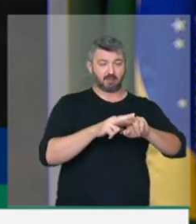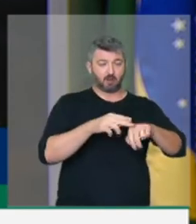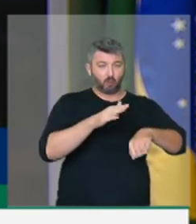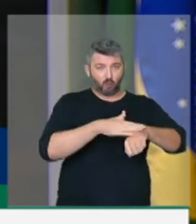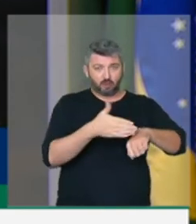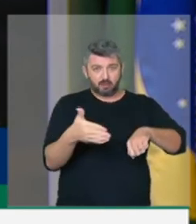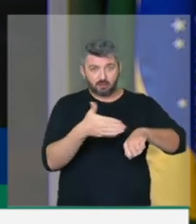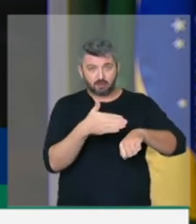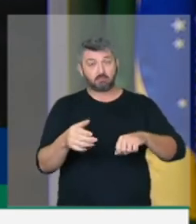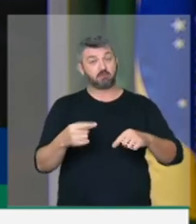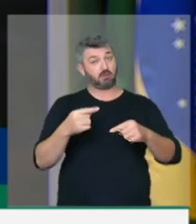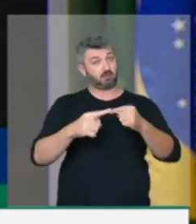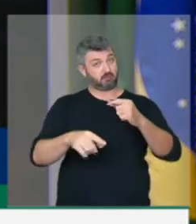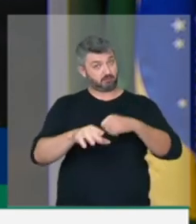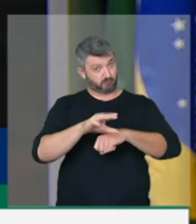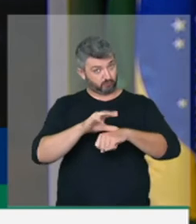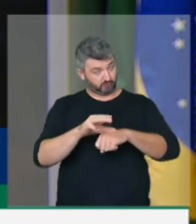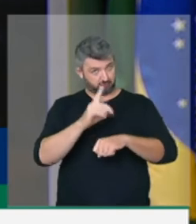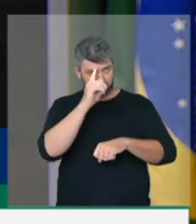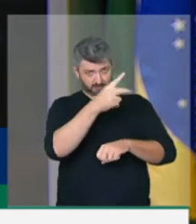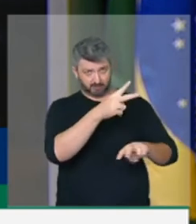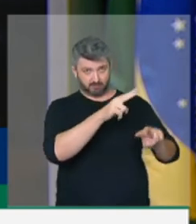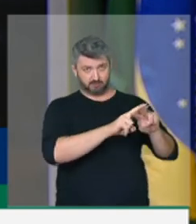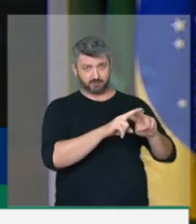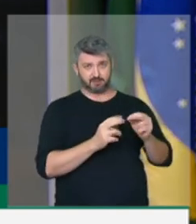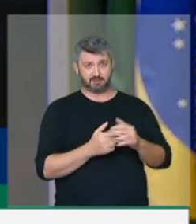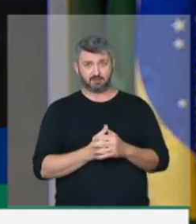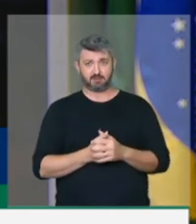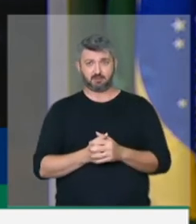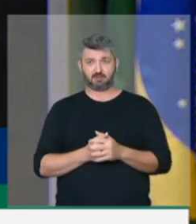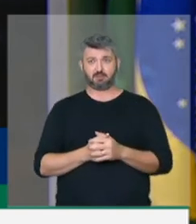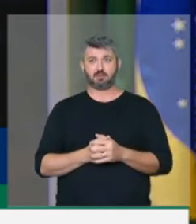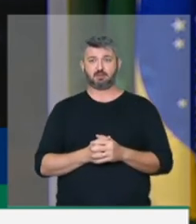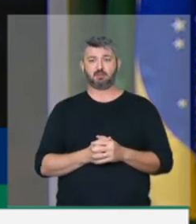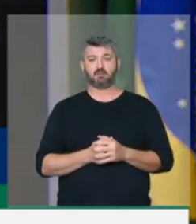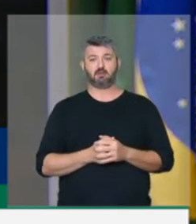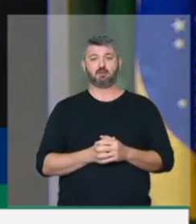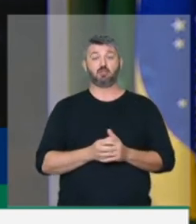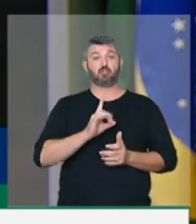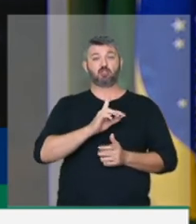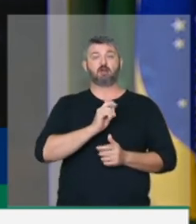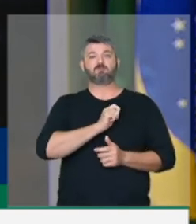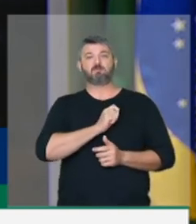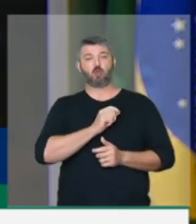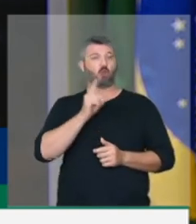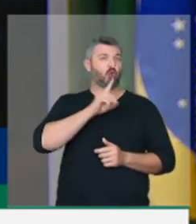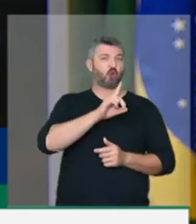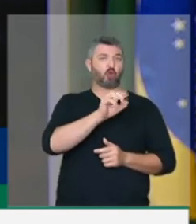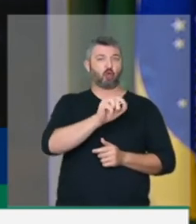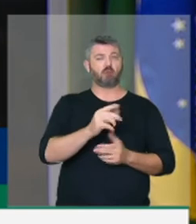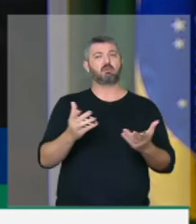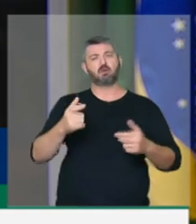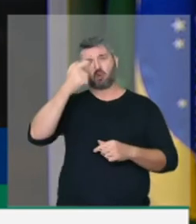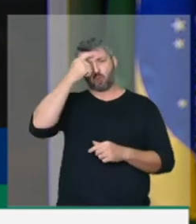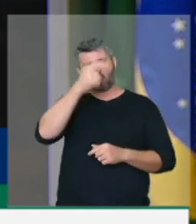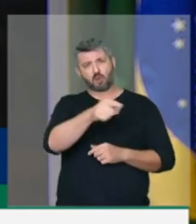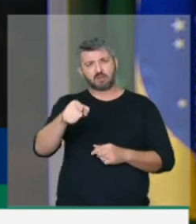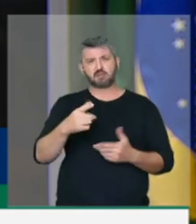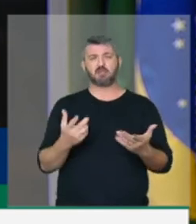inclusive inconstitucional, determinar a prisão de uma pessoa. Senhores, eu os rogo para que votem com suas